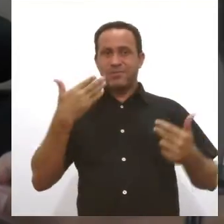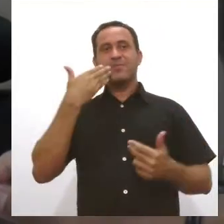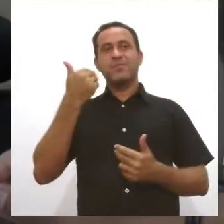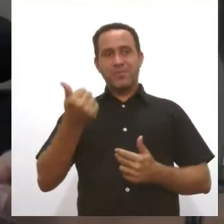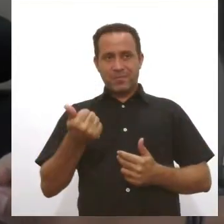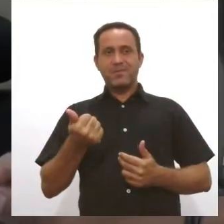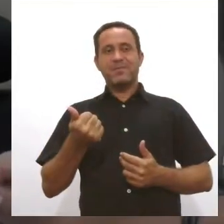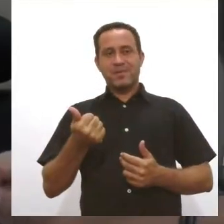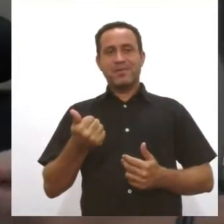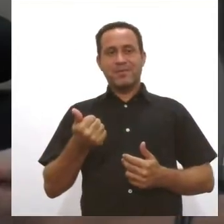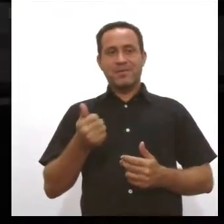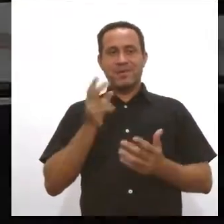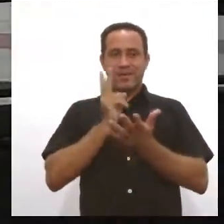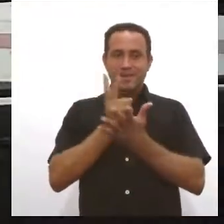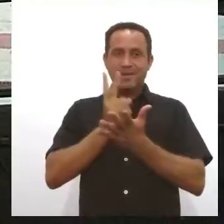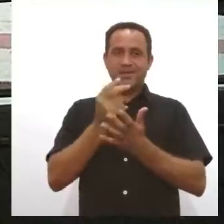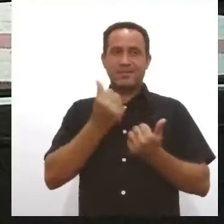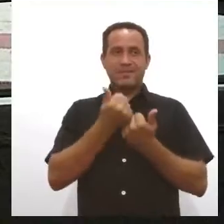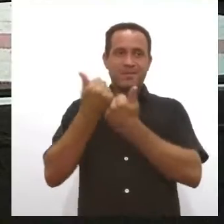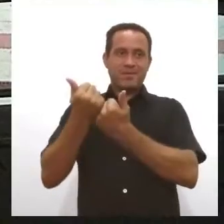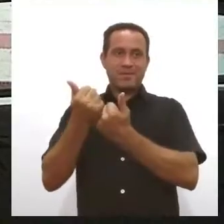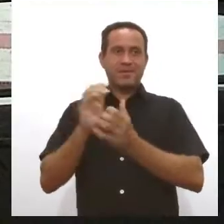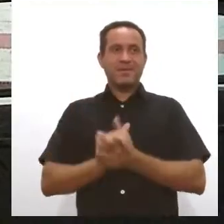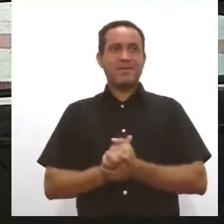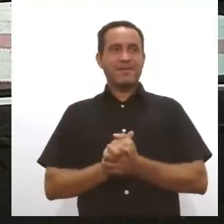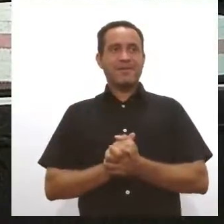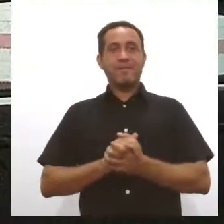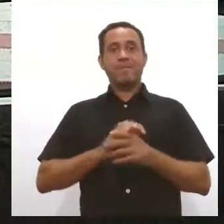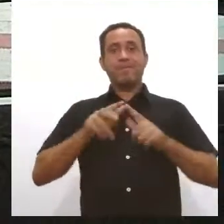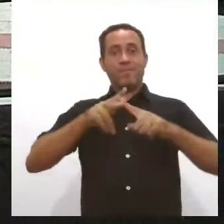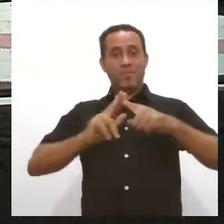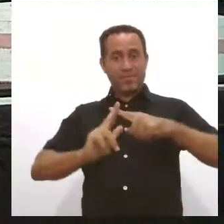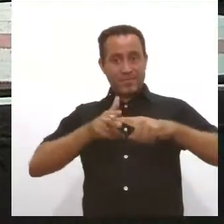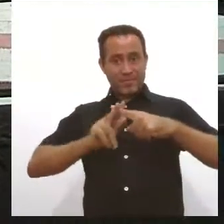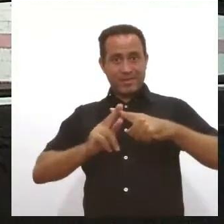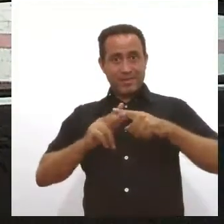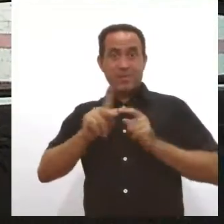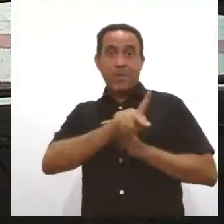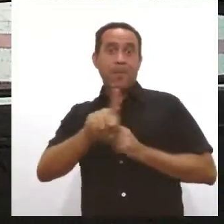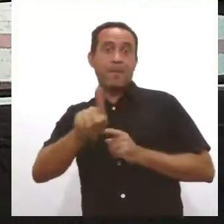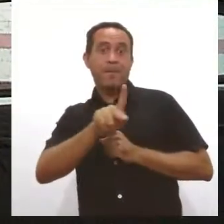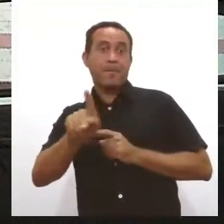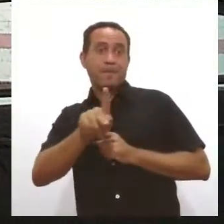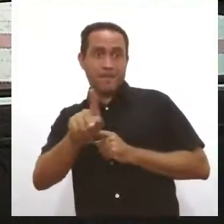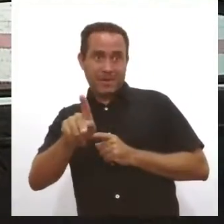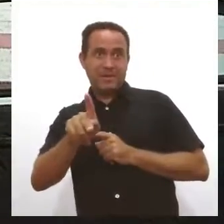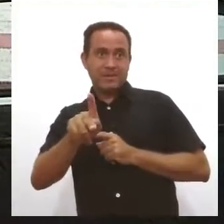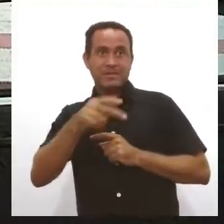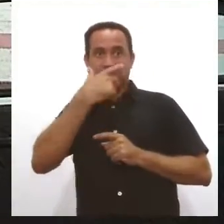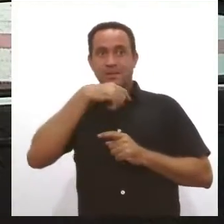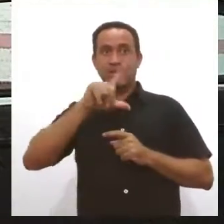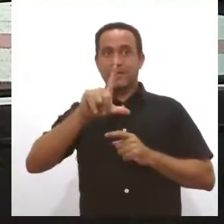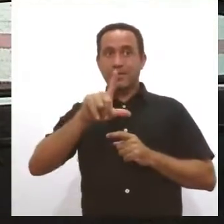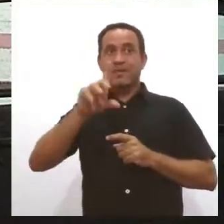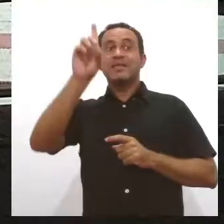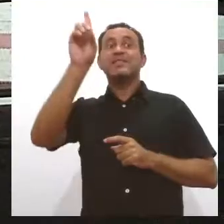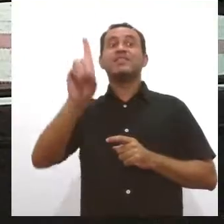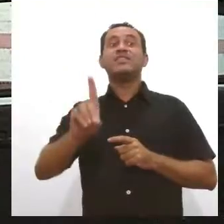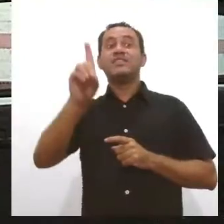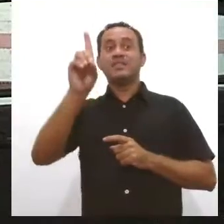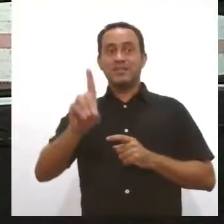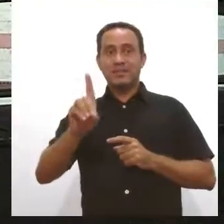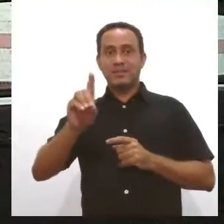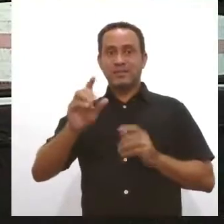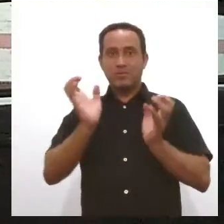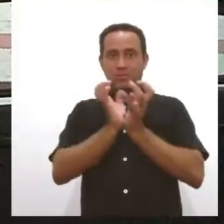está, ele sempre apoiando. Uma correção, o presidente da Assembleia Legislativa de Sergipe recebeu a diretoria do